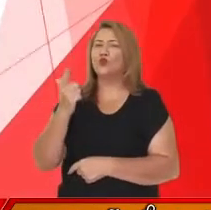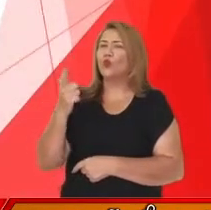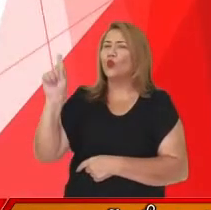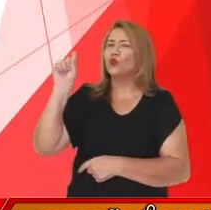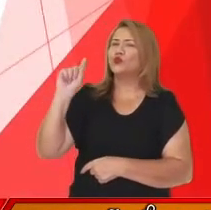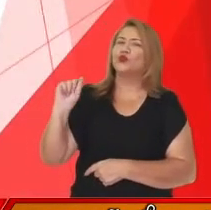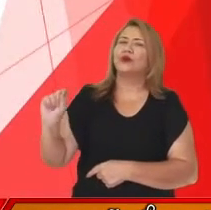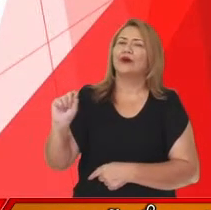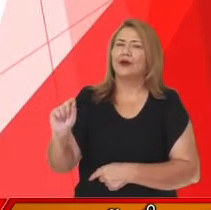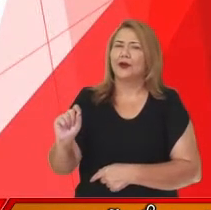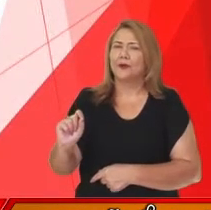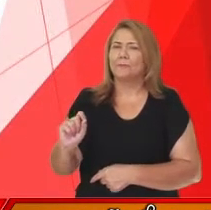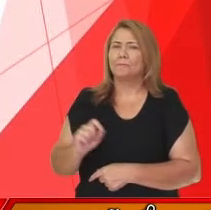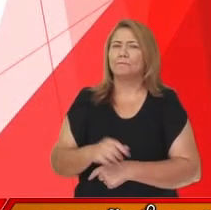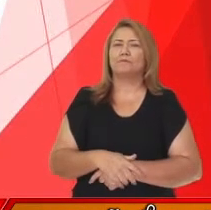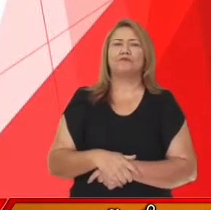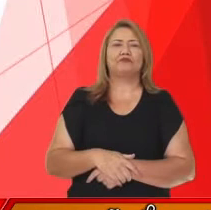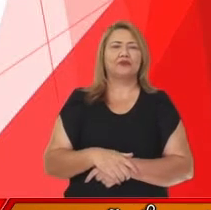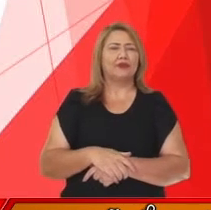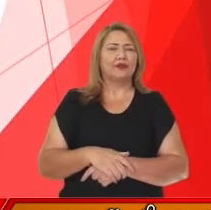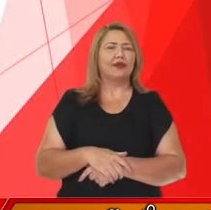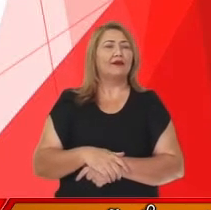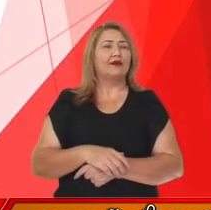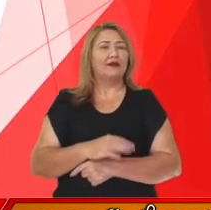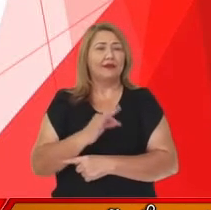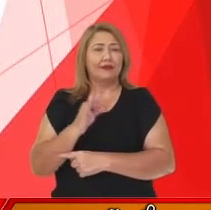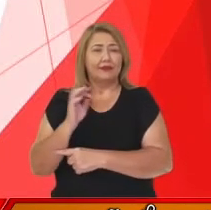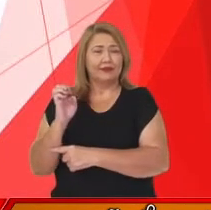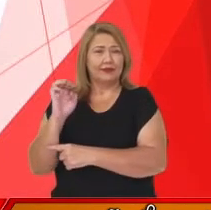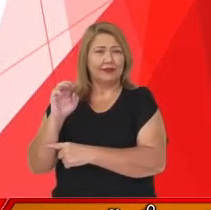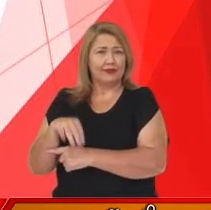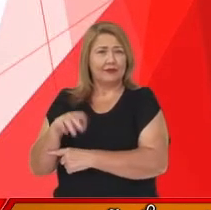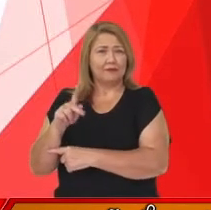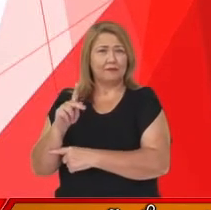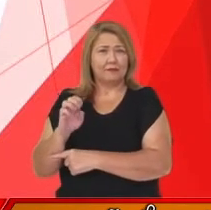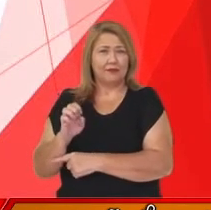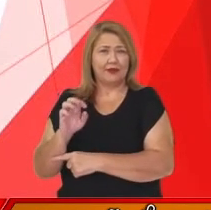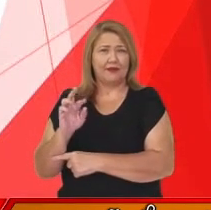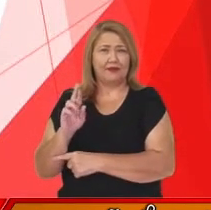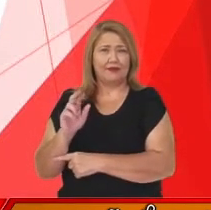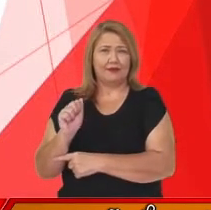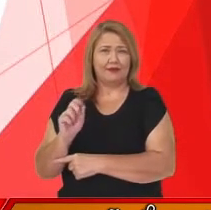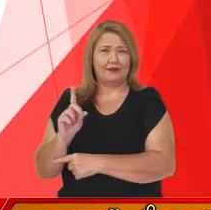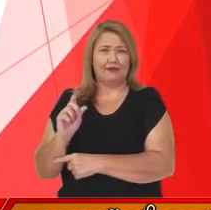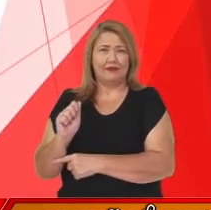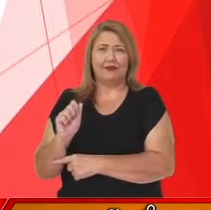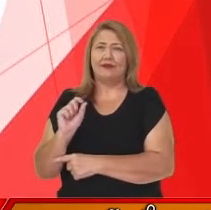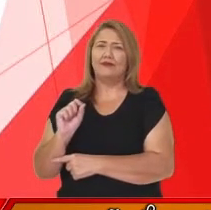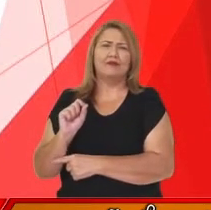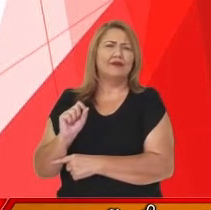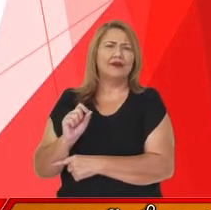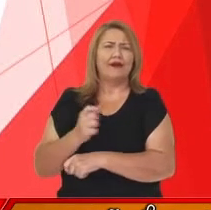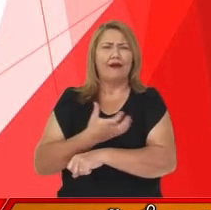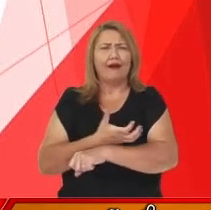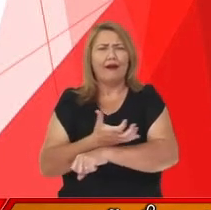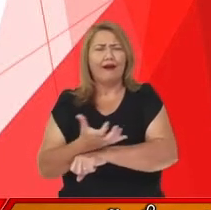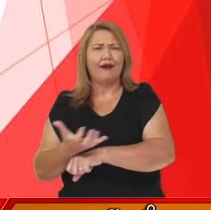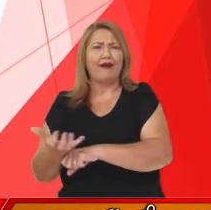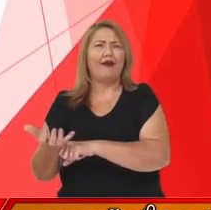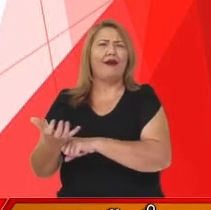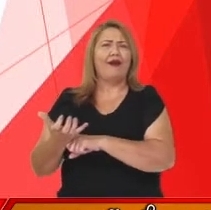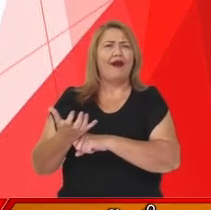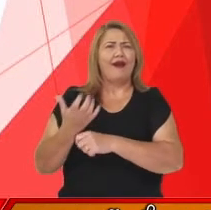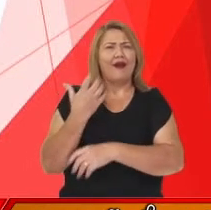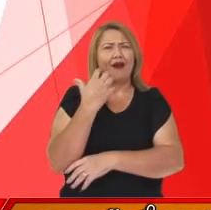vegetação nós vamos versão é a vegetação temperada essa vegetação como vocês podem ver na imagem em baixo ela